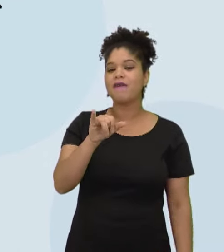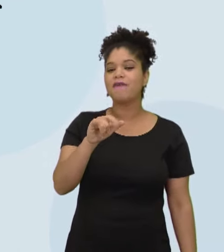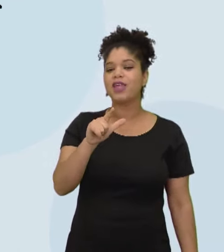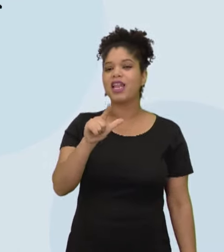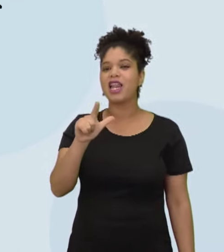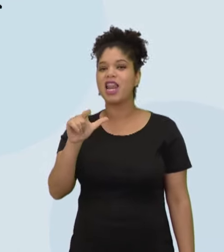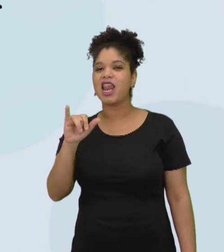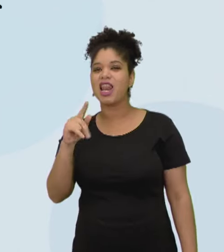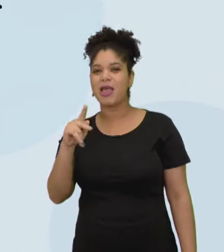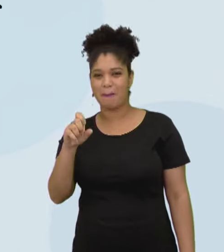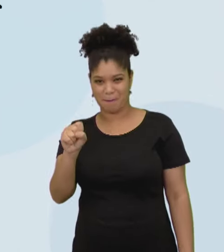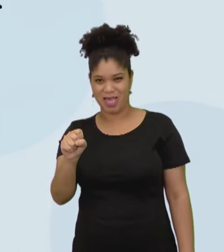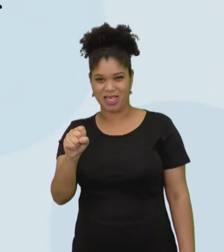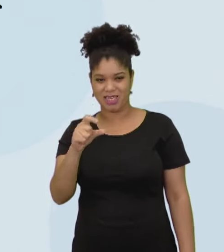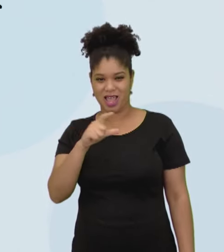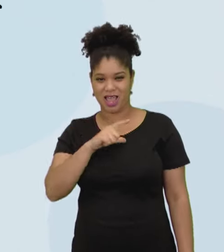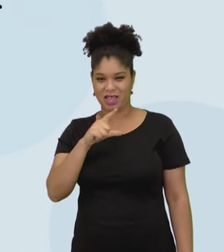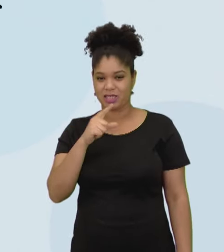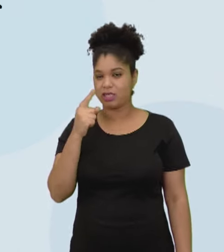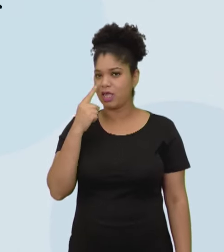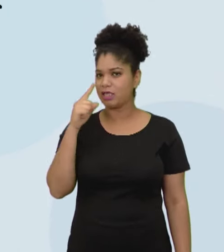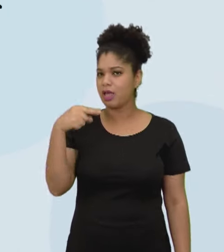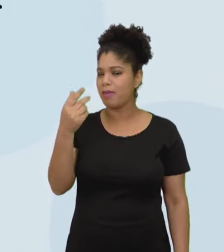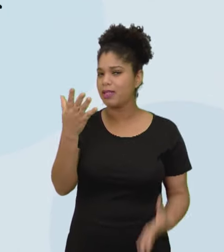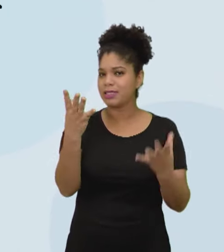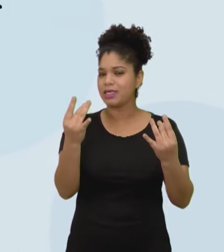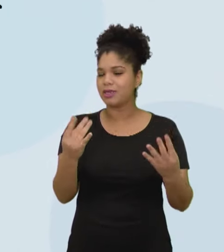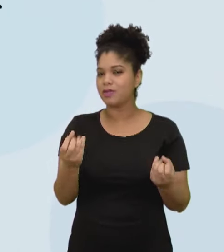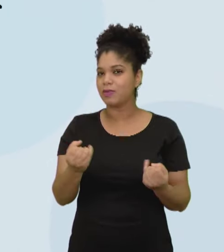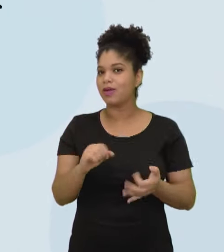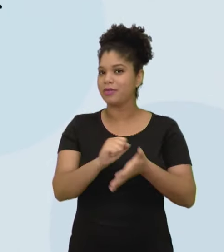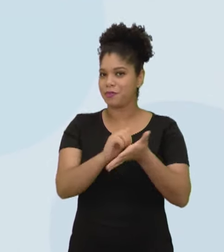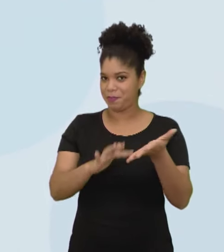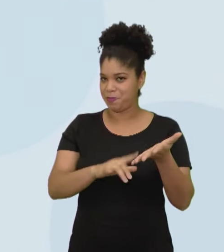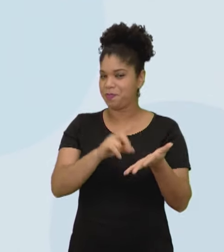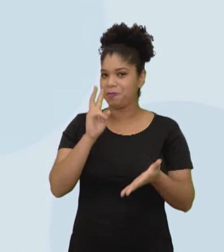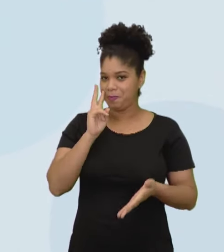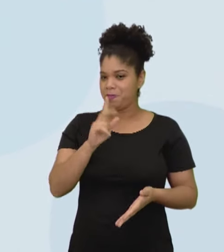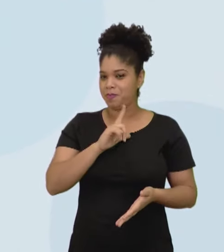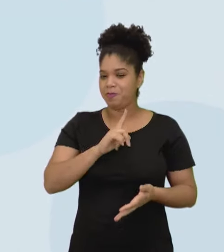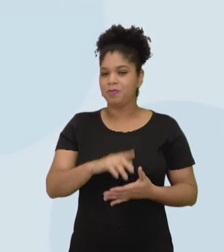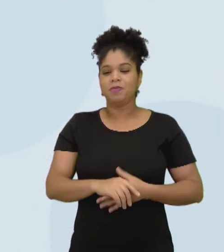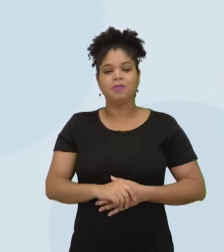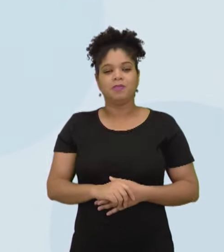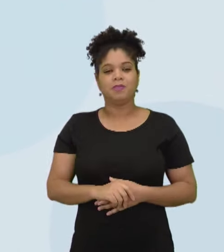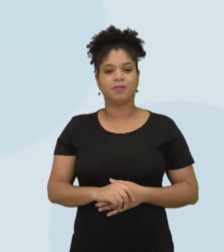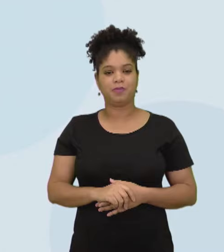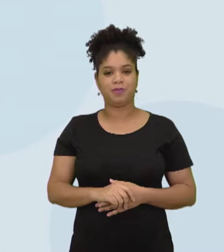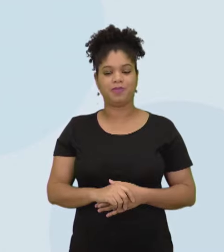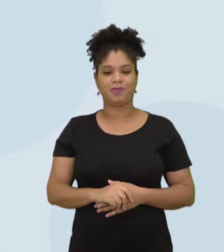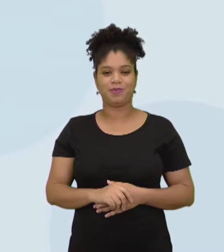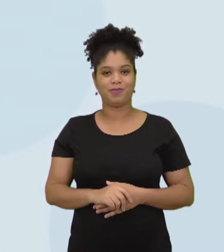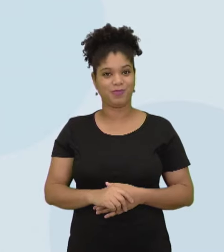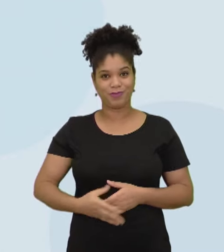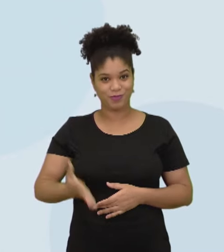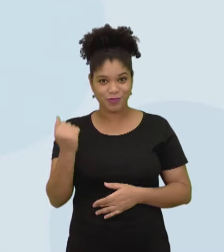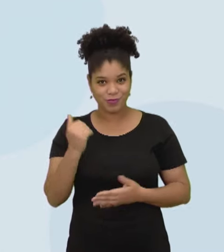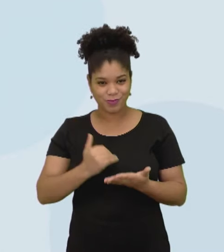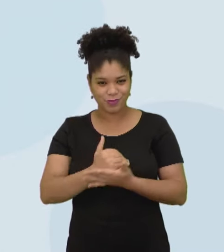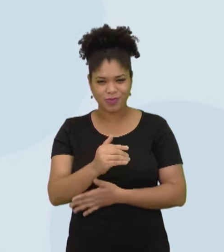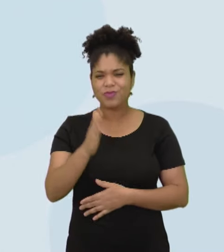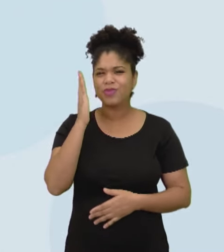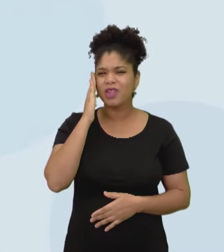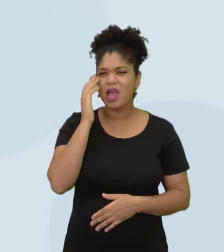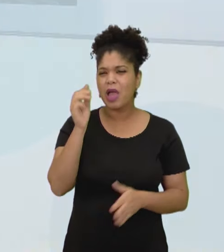mais detalhado para vocês aí na tarefa. Então, vamos lá, gente. Você sabe o